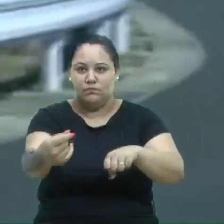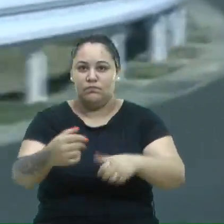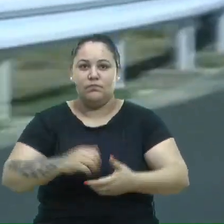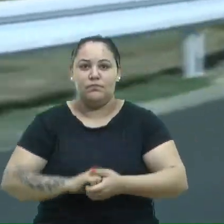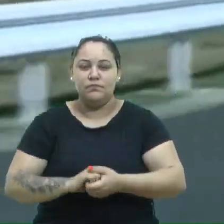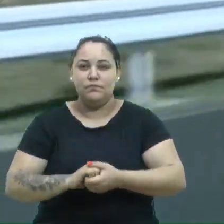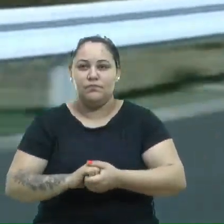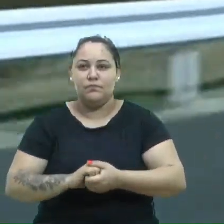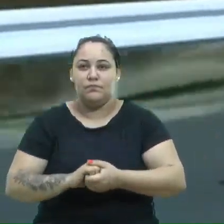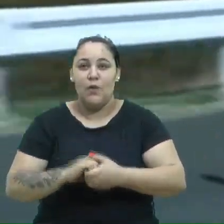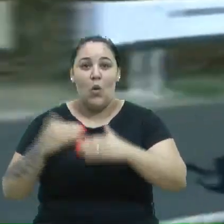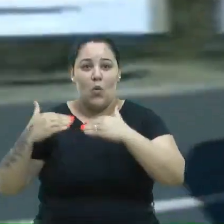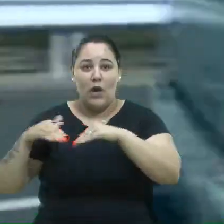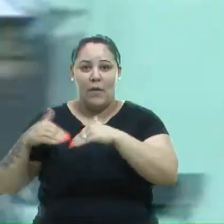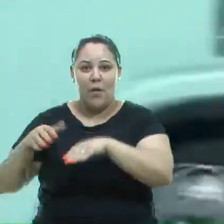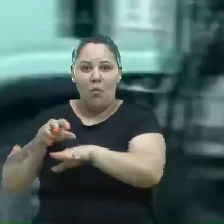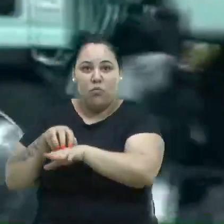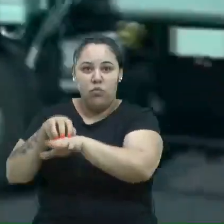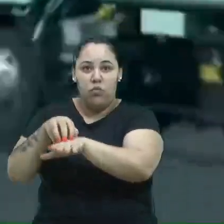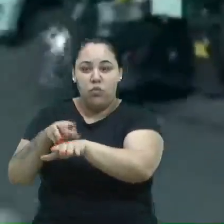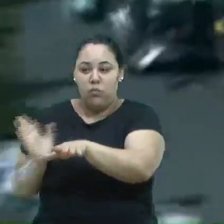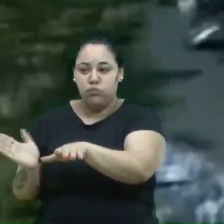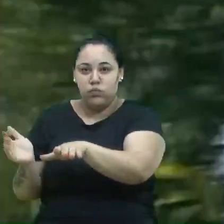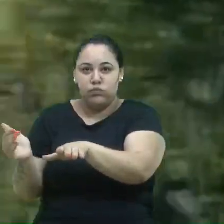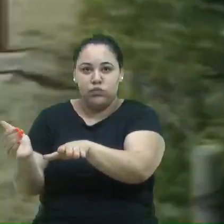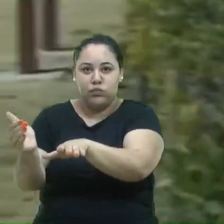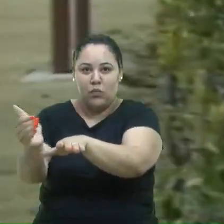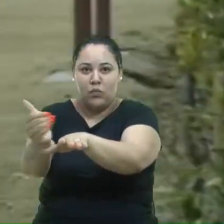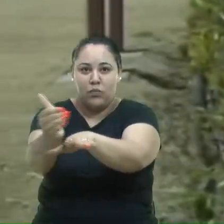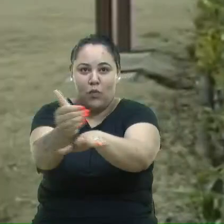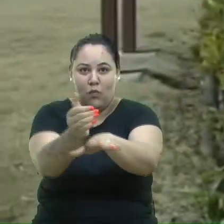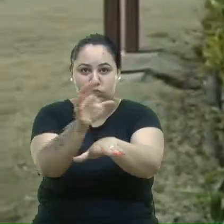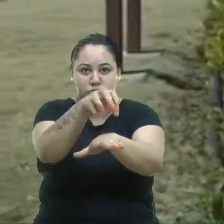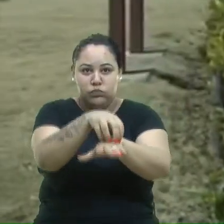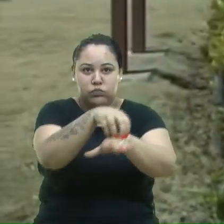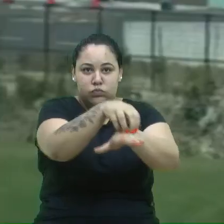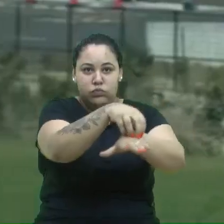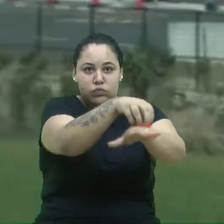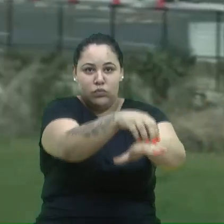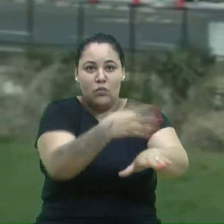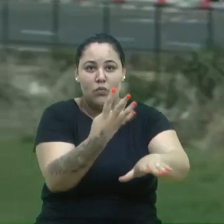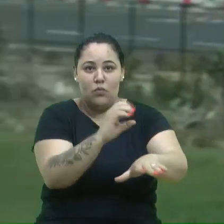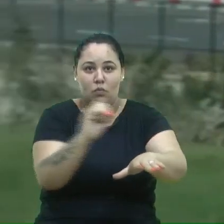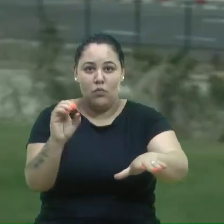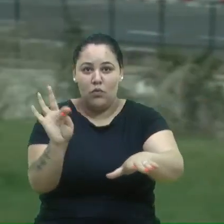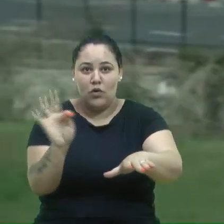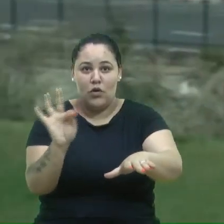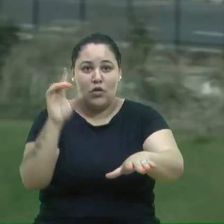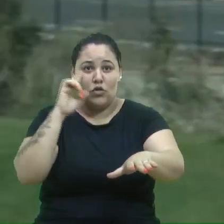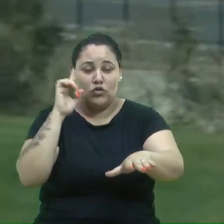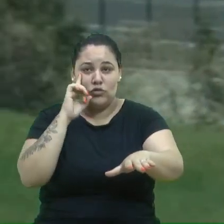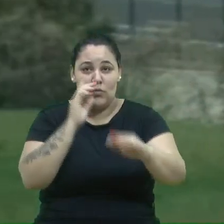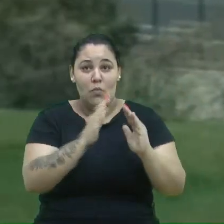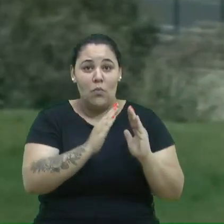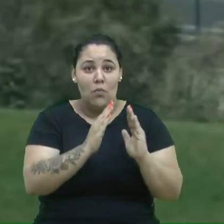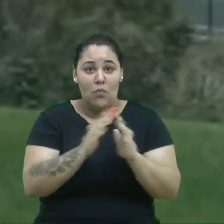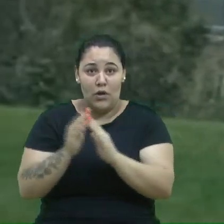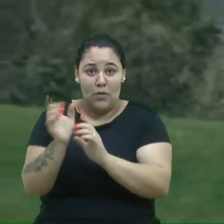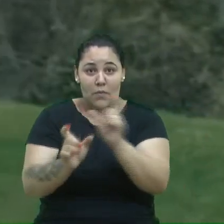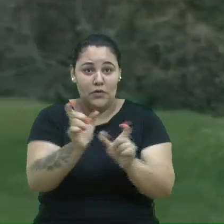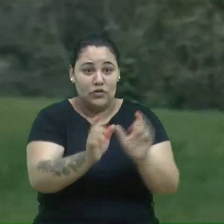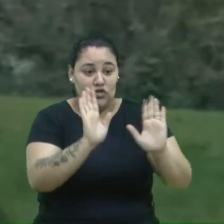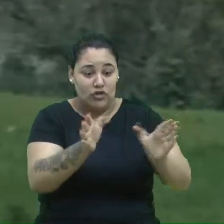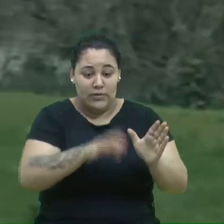Trazem lixo dos bairros ao redor, quase 400 toneladas por dia. Os moradores já separam em casa o que